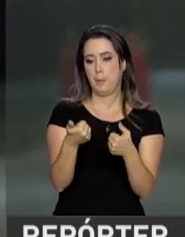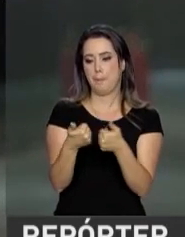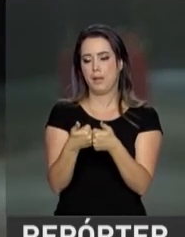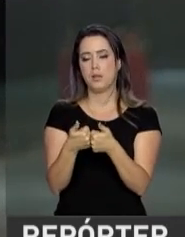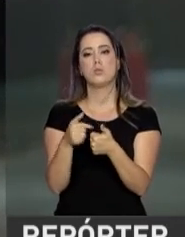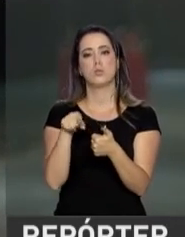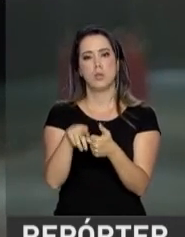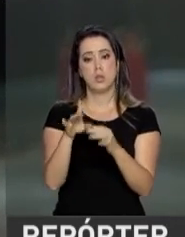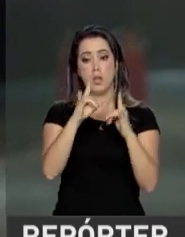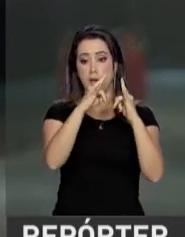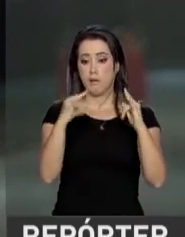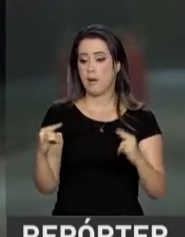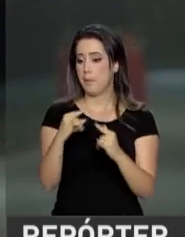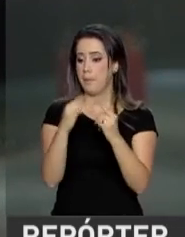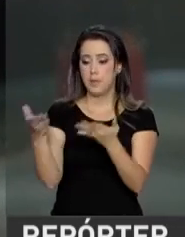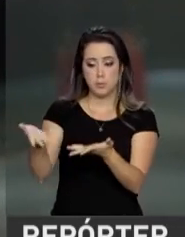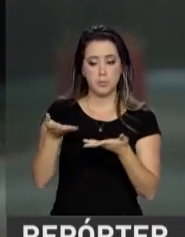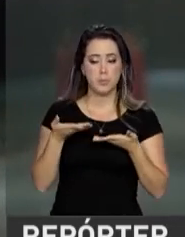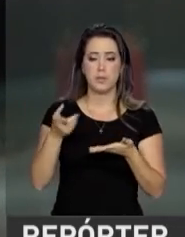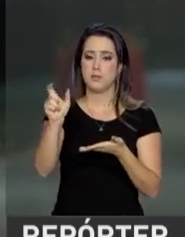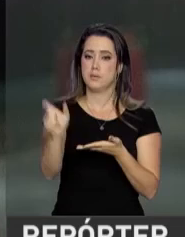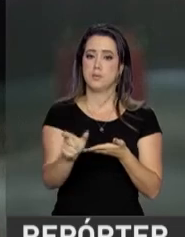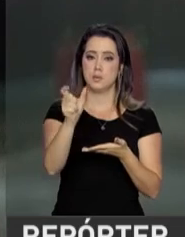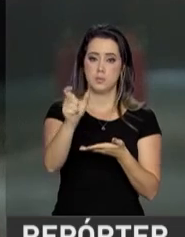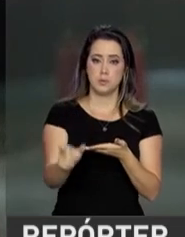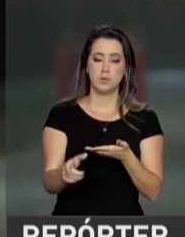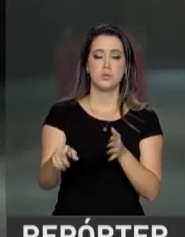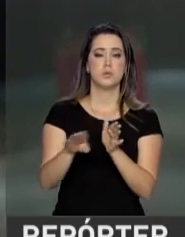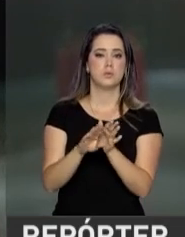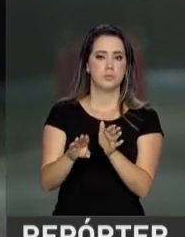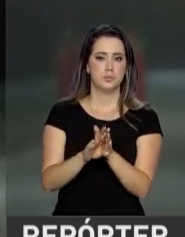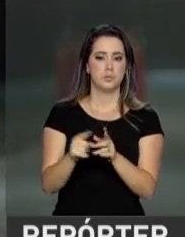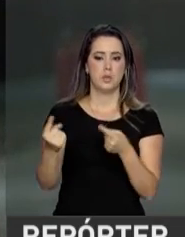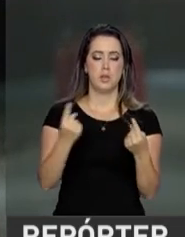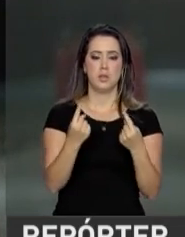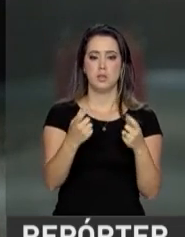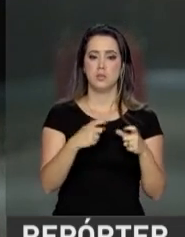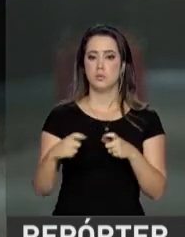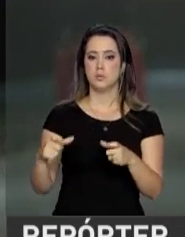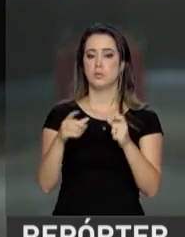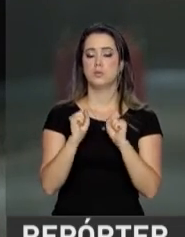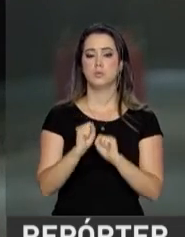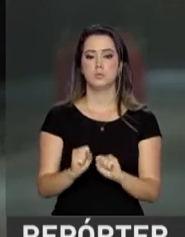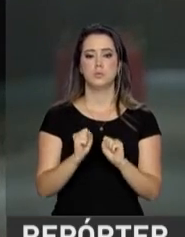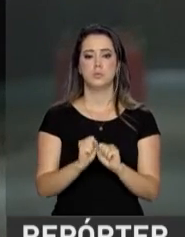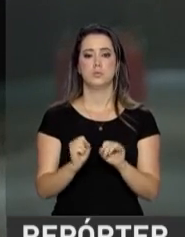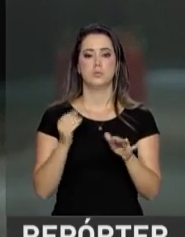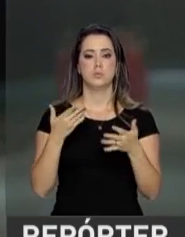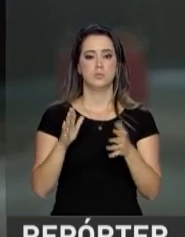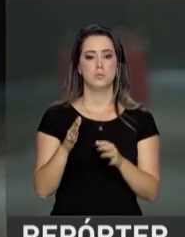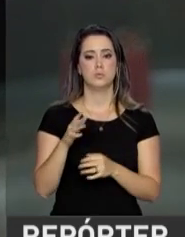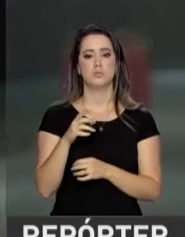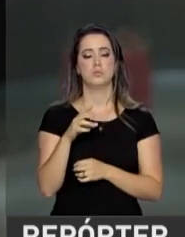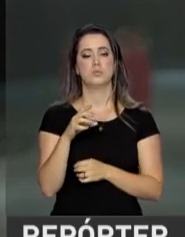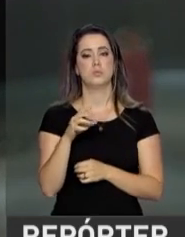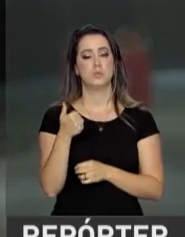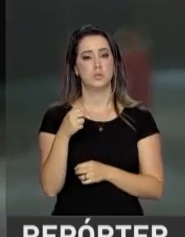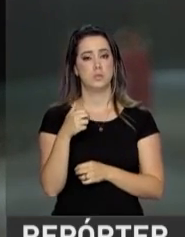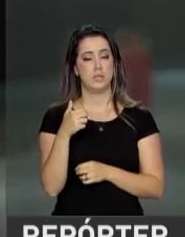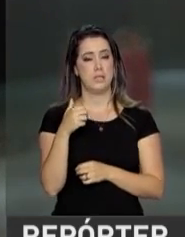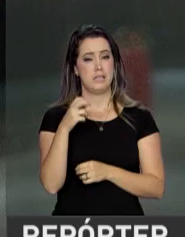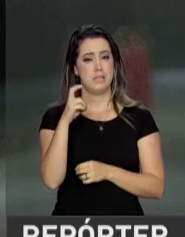vão ser montadas nas duas cidades até o final de maio cada espaço alessandra tem capacidade para abrigar cerca de